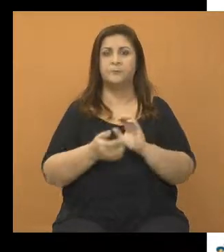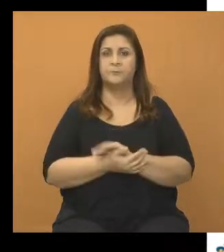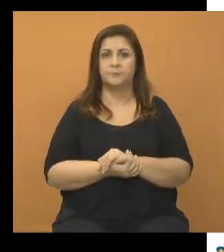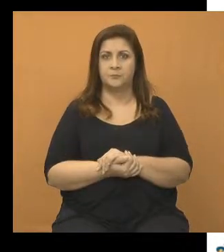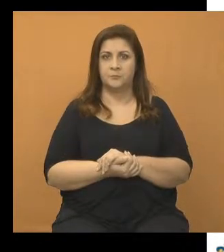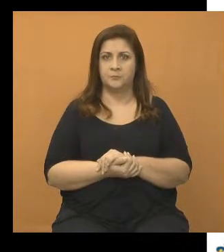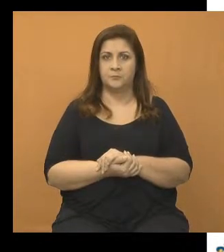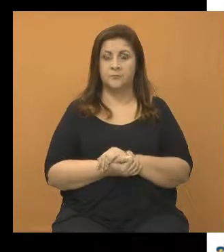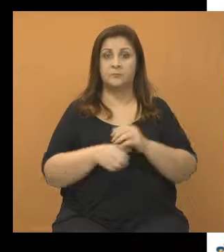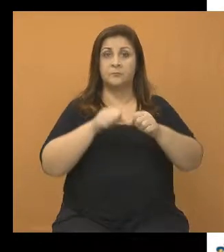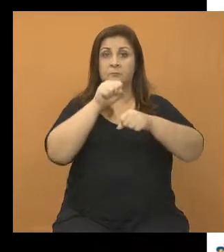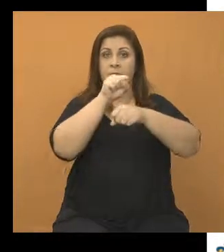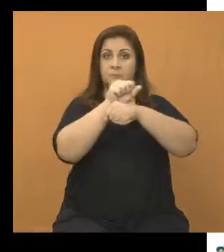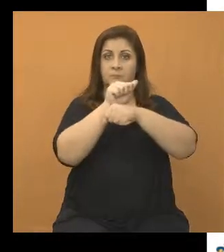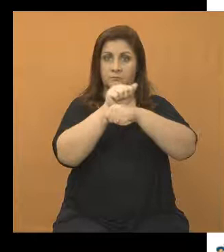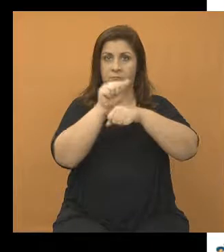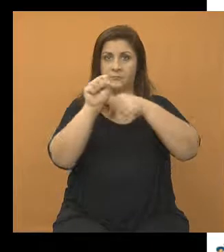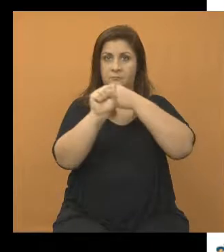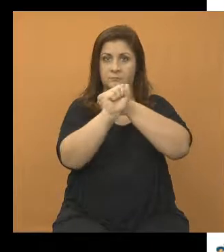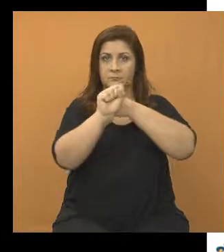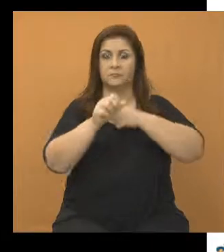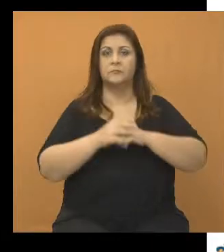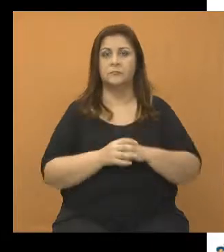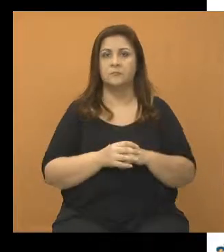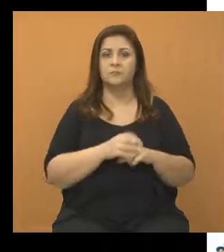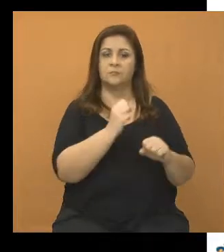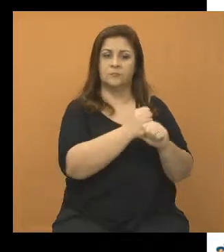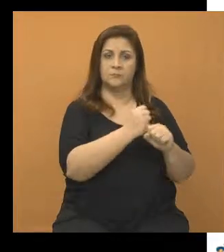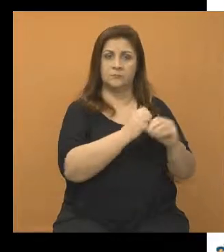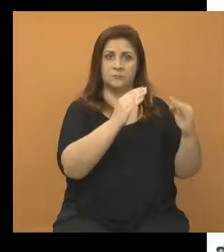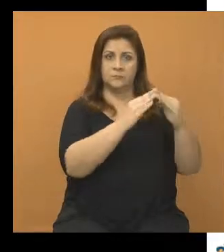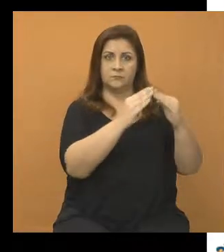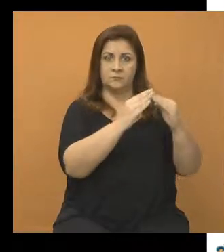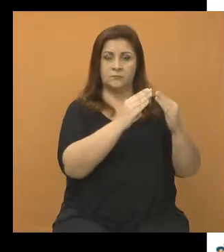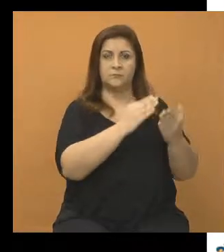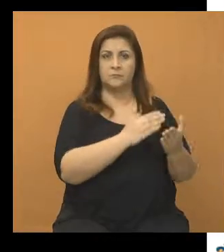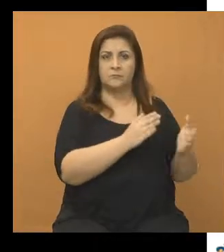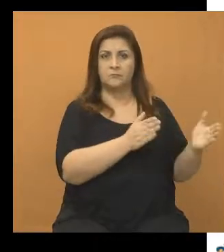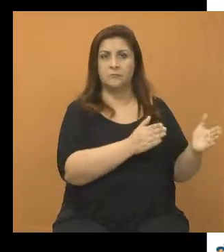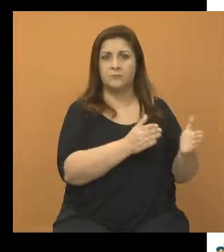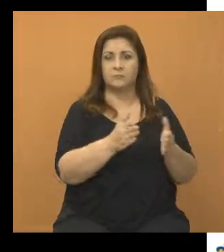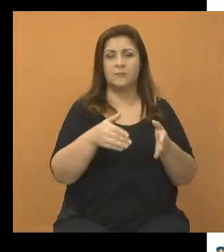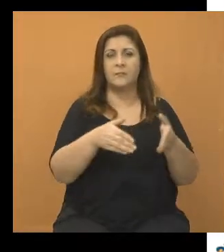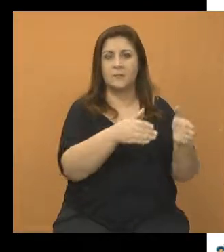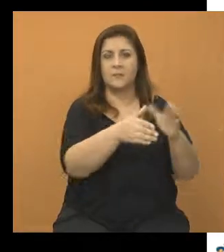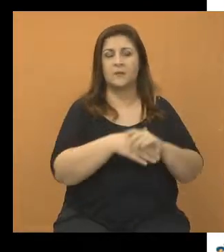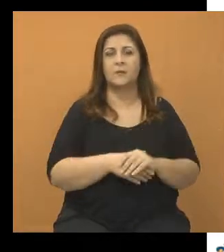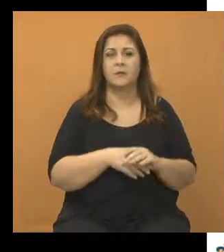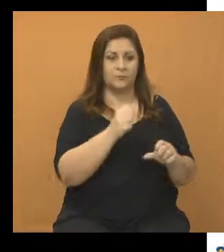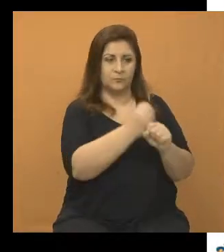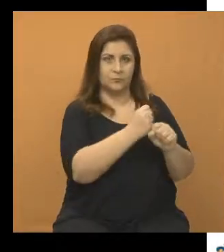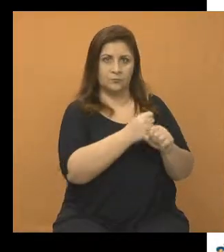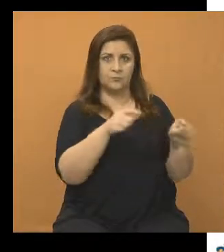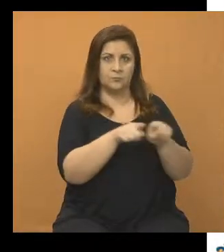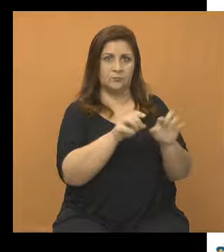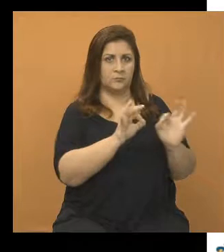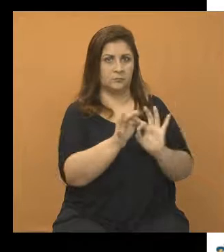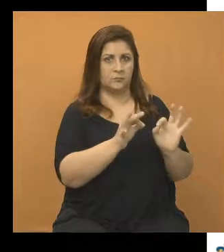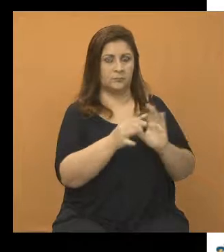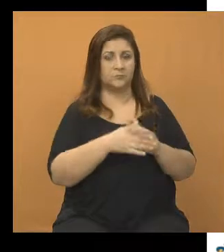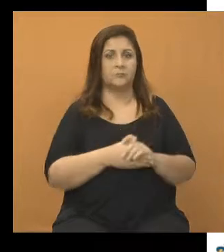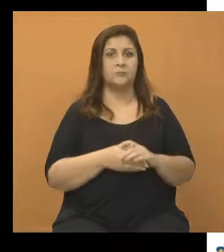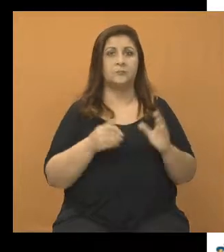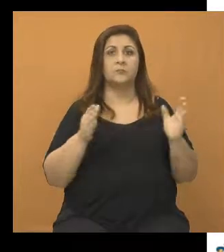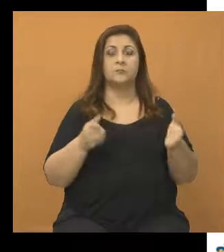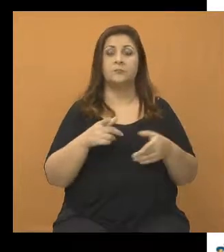na assistência social, né, construção da casa de passagem, né, construção e modernização. Hoje o município conta com a